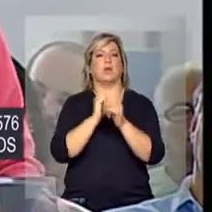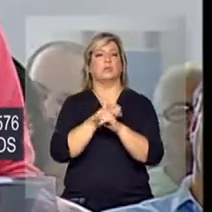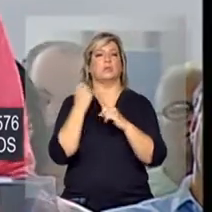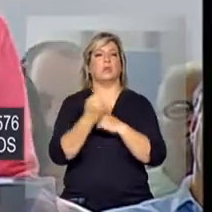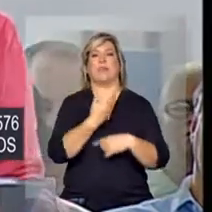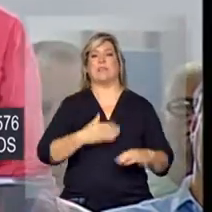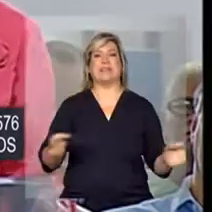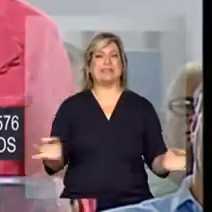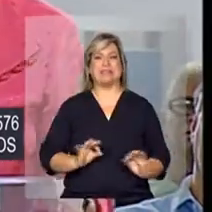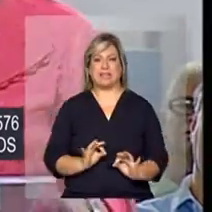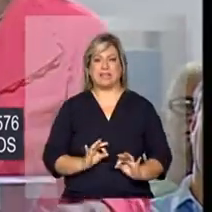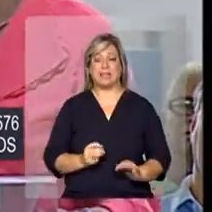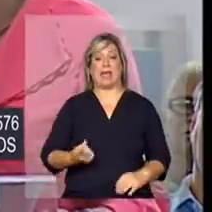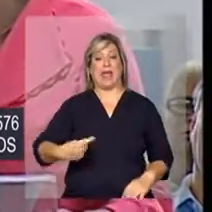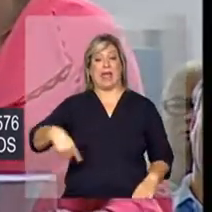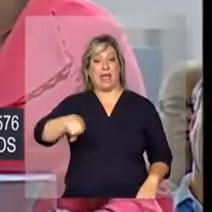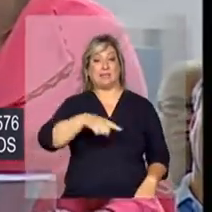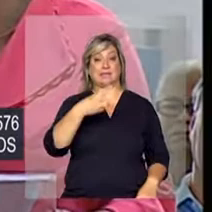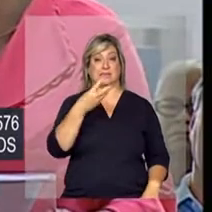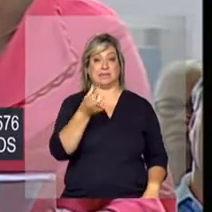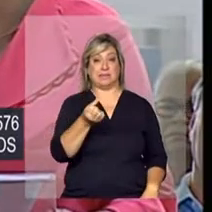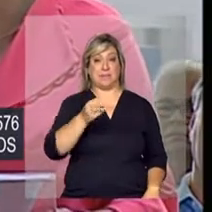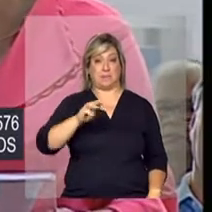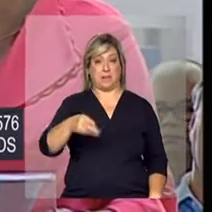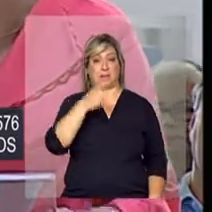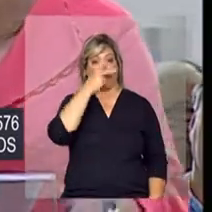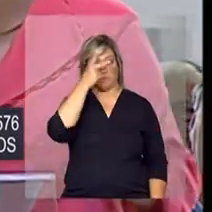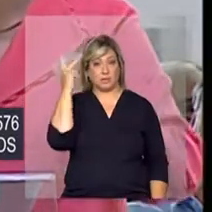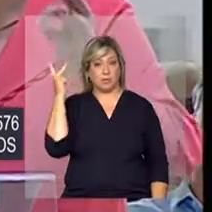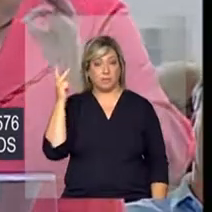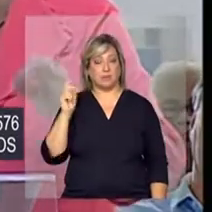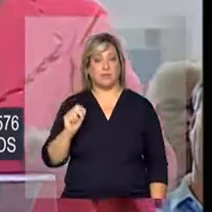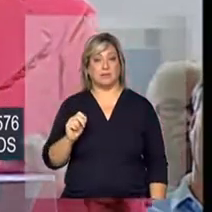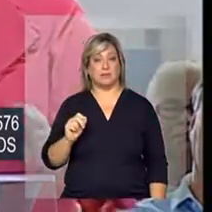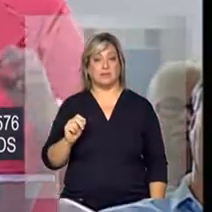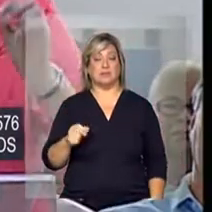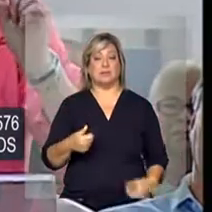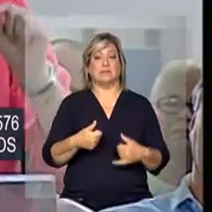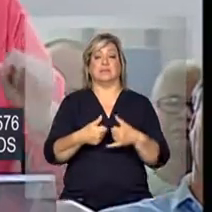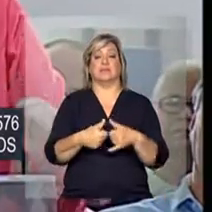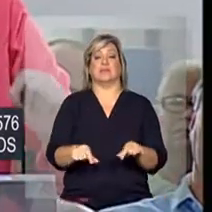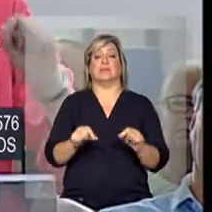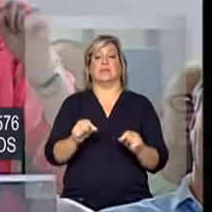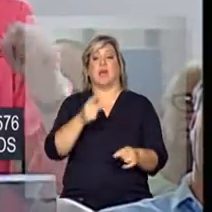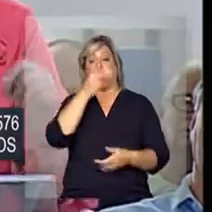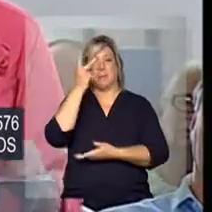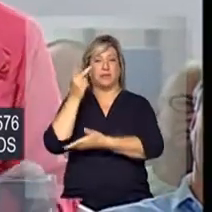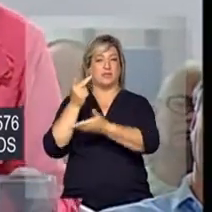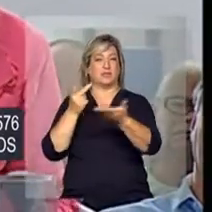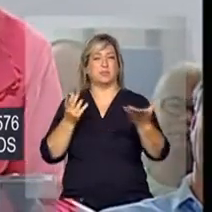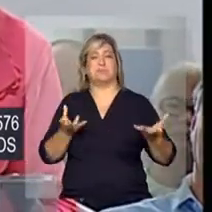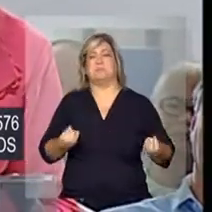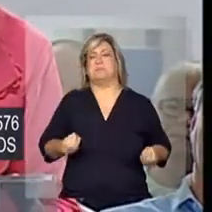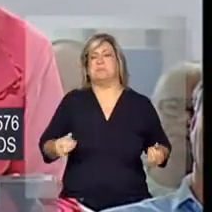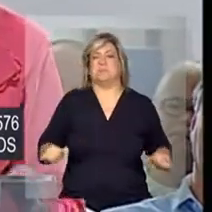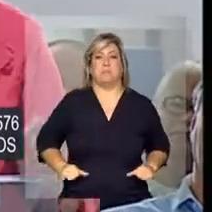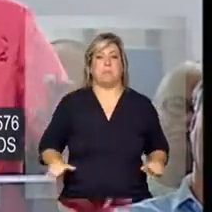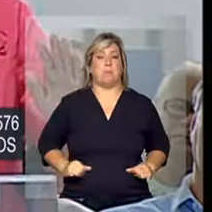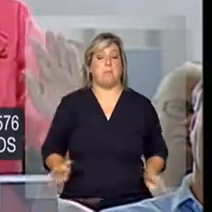governo, essas 36 milhões de pessoas seriam pessoas extremamente